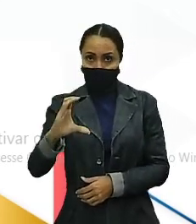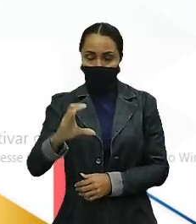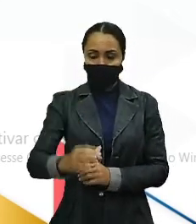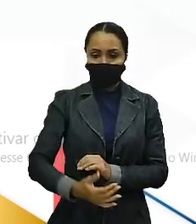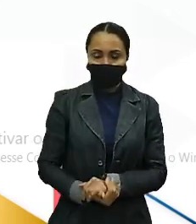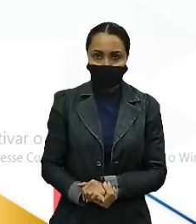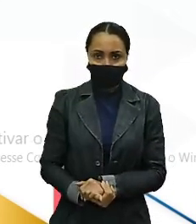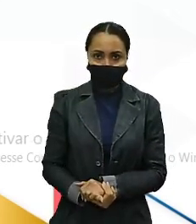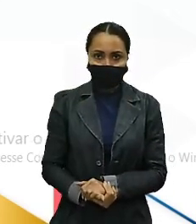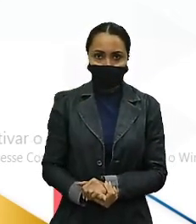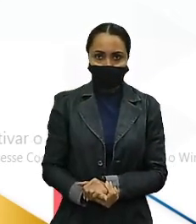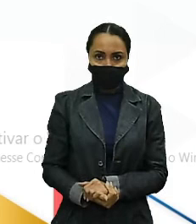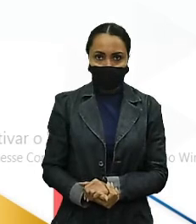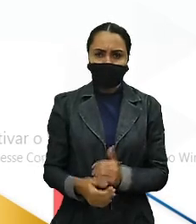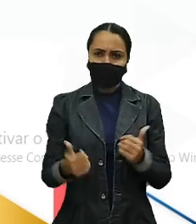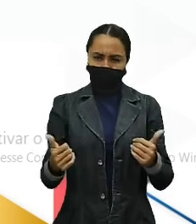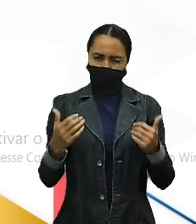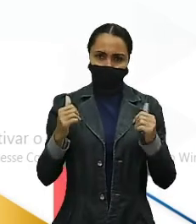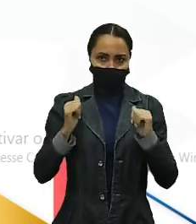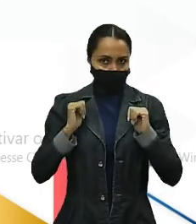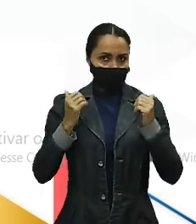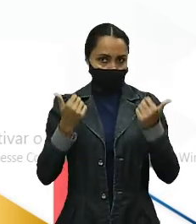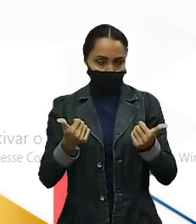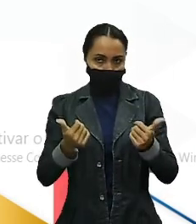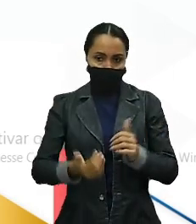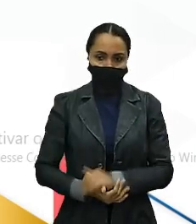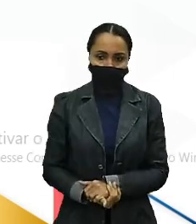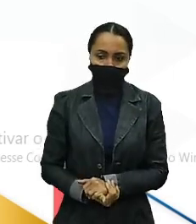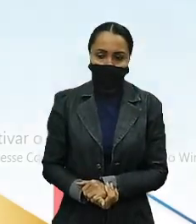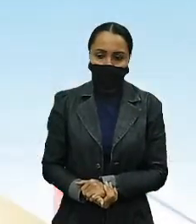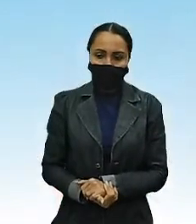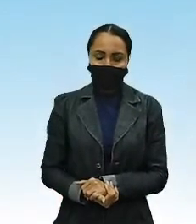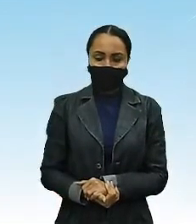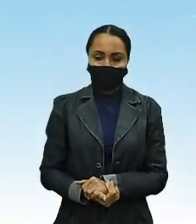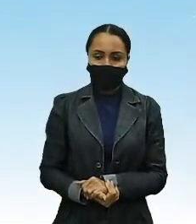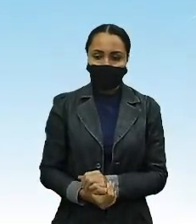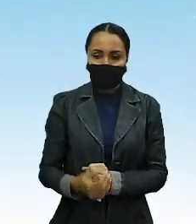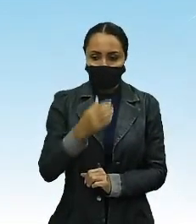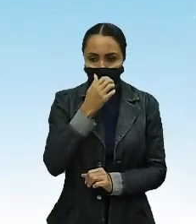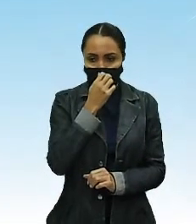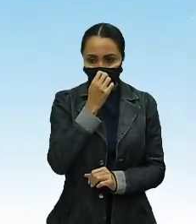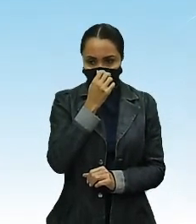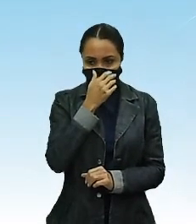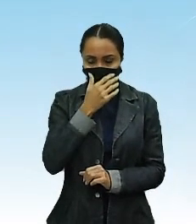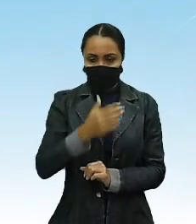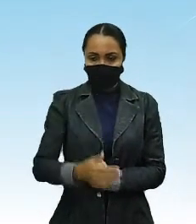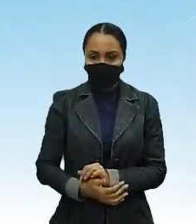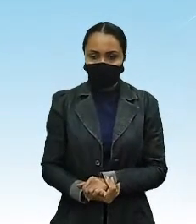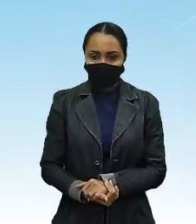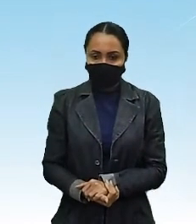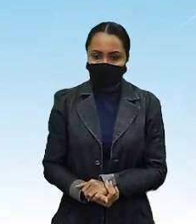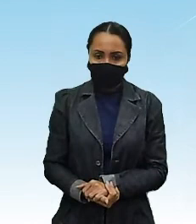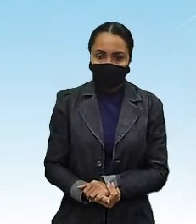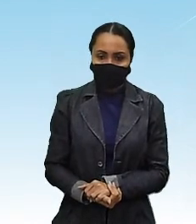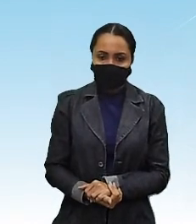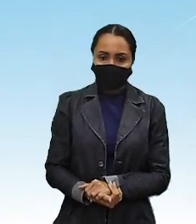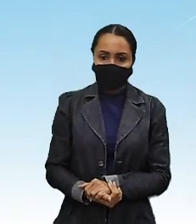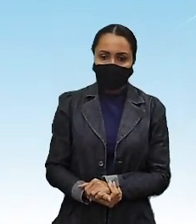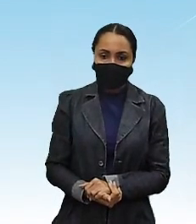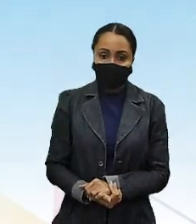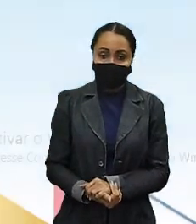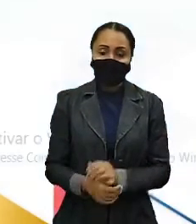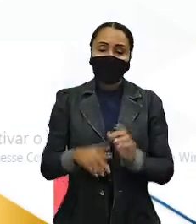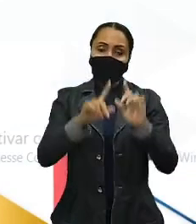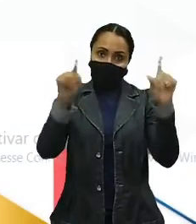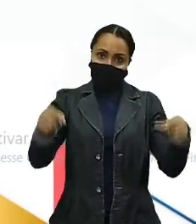um C. Fechou? Tranquilo? Se tiver errado, me corrija aí no Instagram, Robertão da Transmissão, tudo junto, tá? Vamos lá.